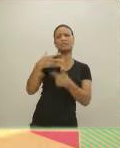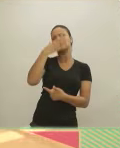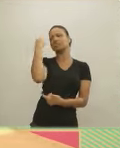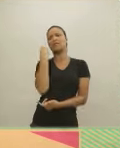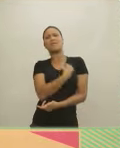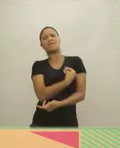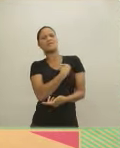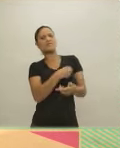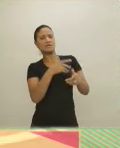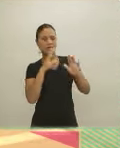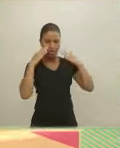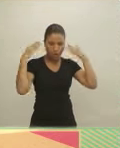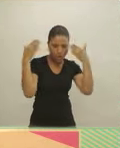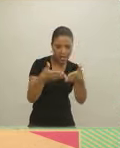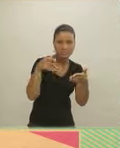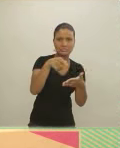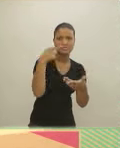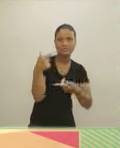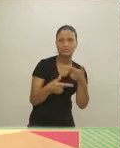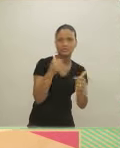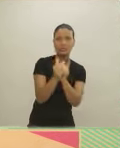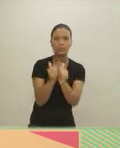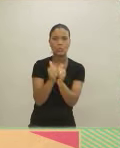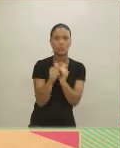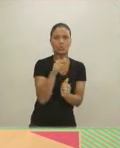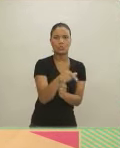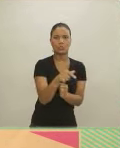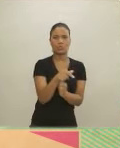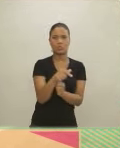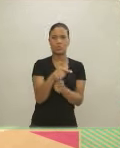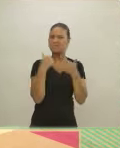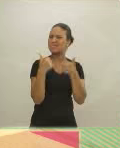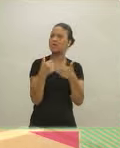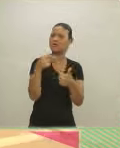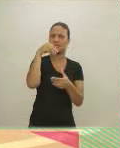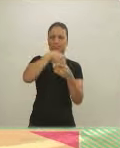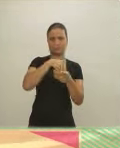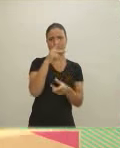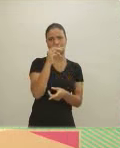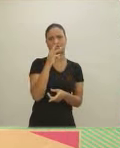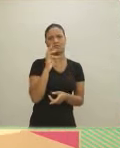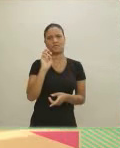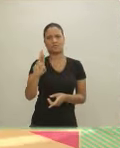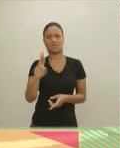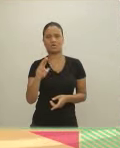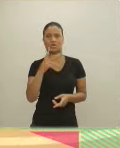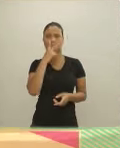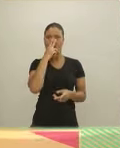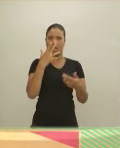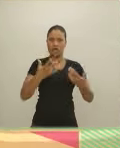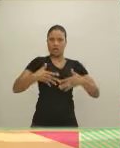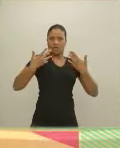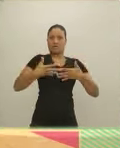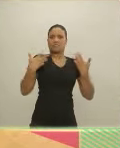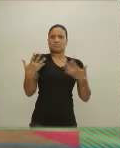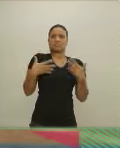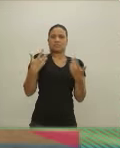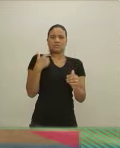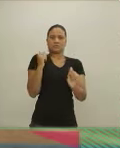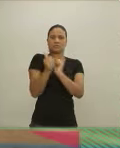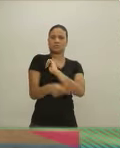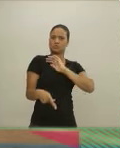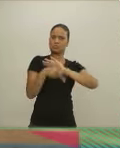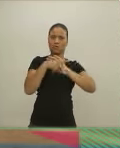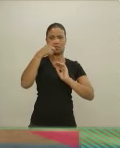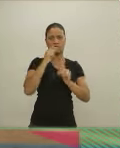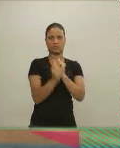grande barato do Power Soccer é essa e o aumento do limite da possibilidade da prática do próprio futebol que é uma